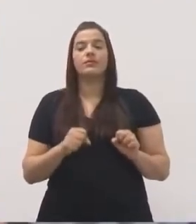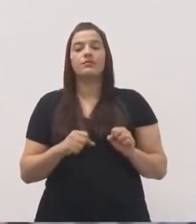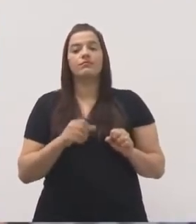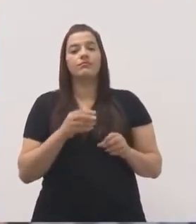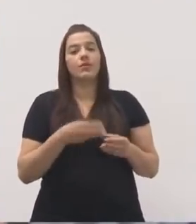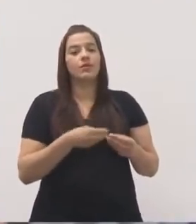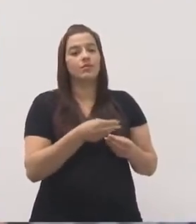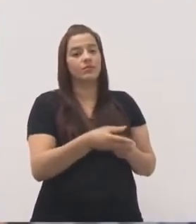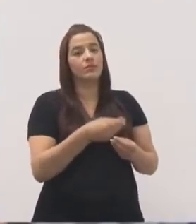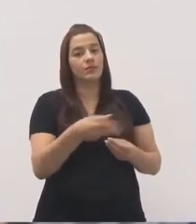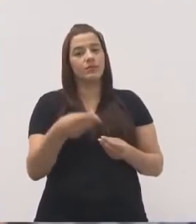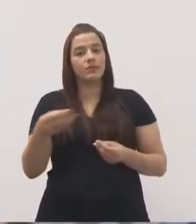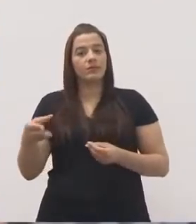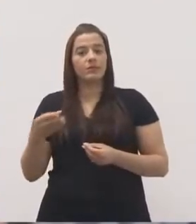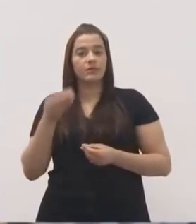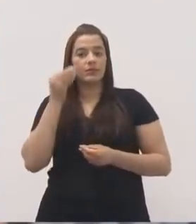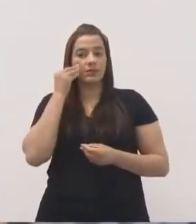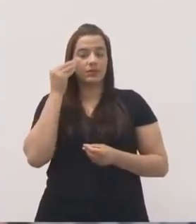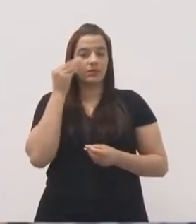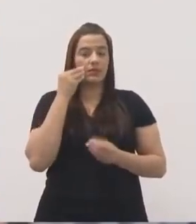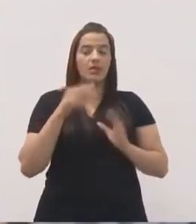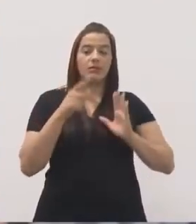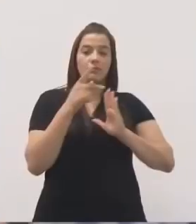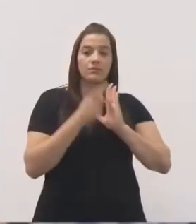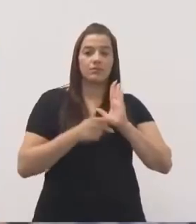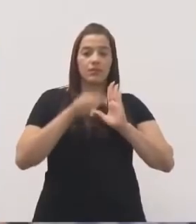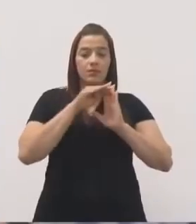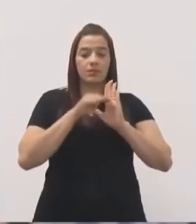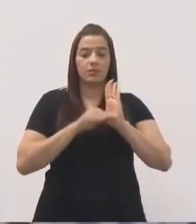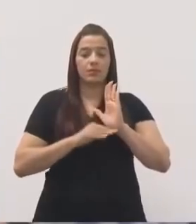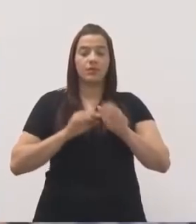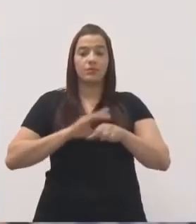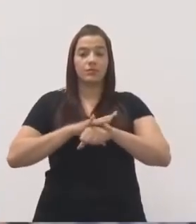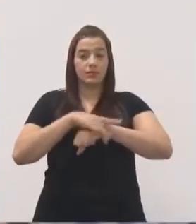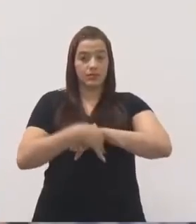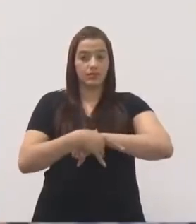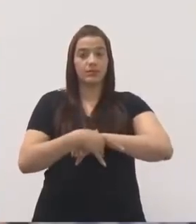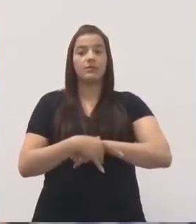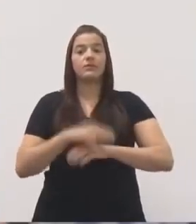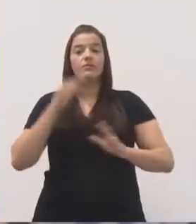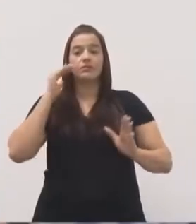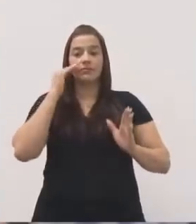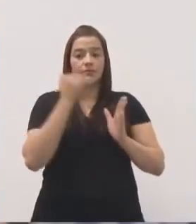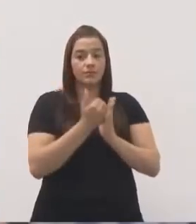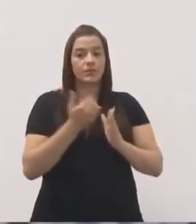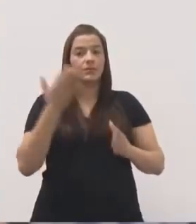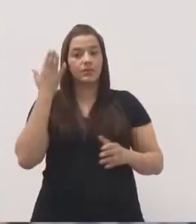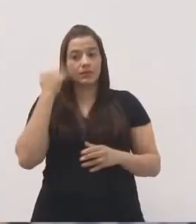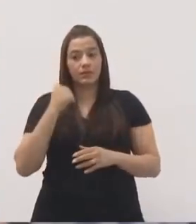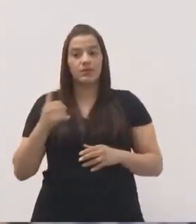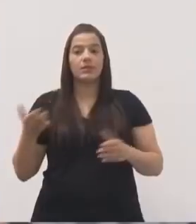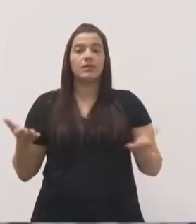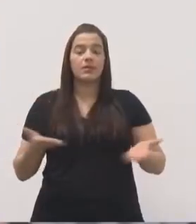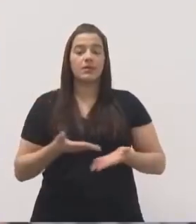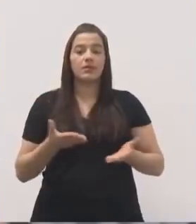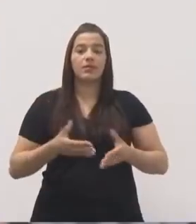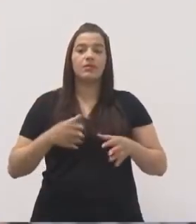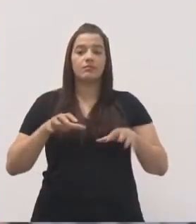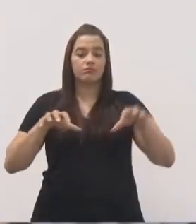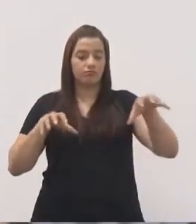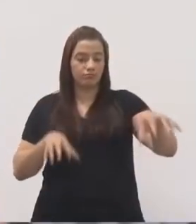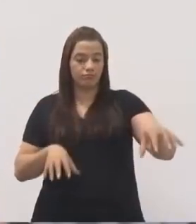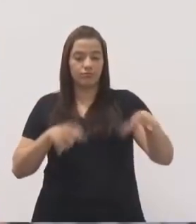das turmas para tentar garantir esses protocolos de segurança, tá bom? Considerando que a gente está em um cenário híbrido de